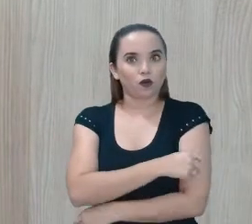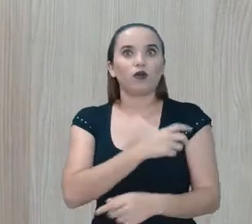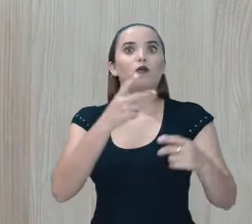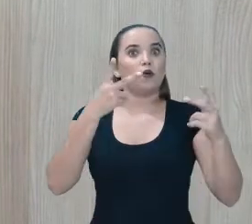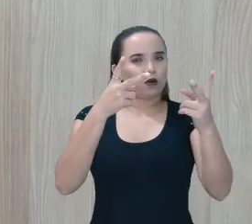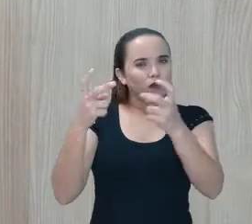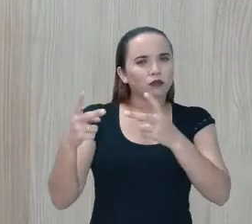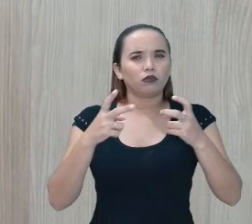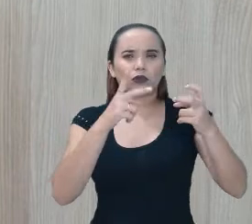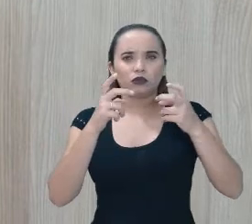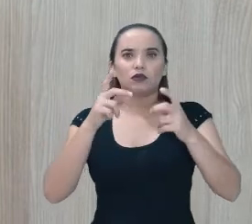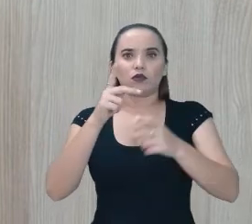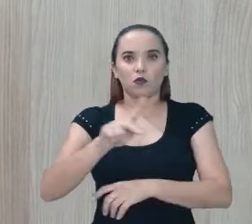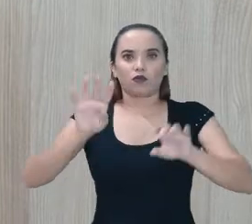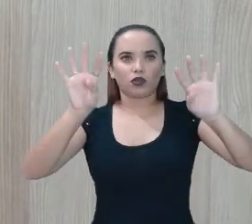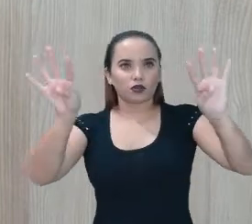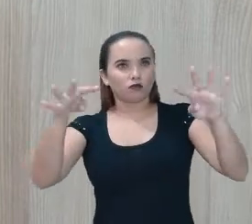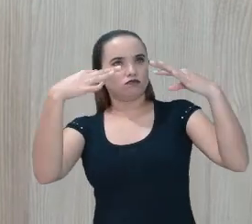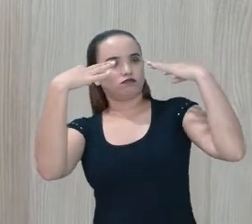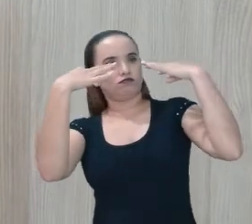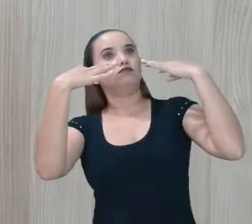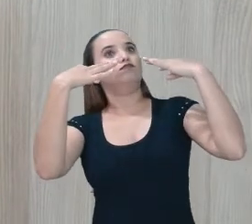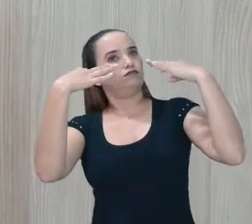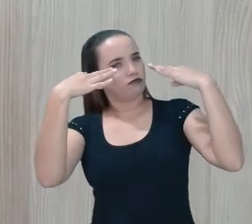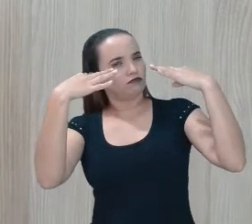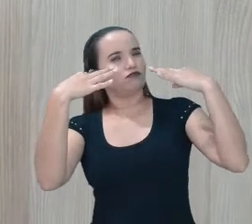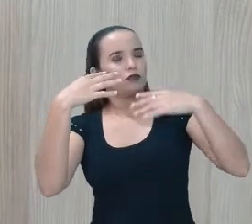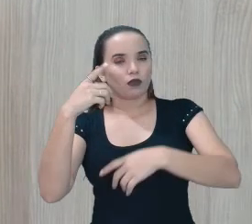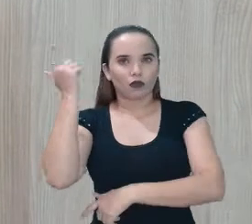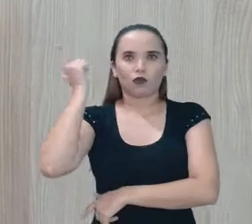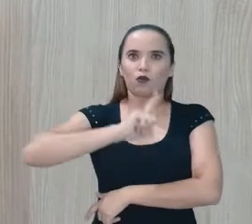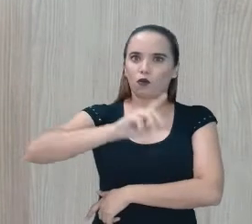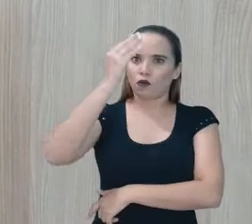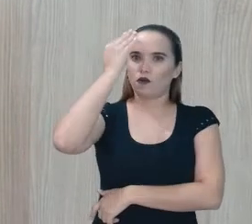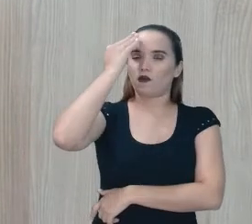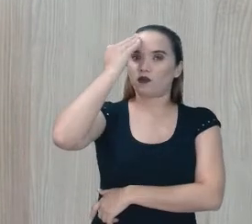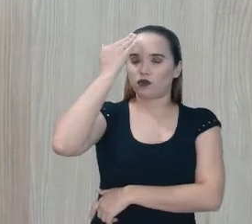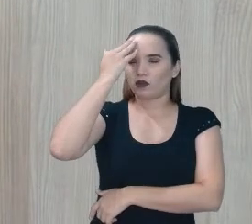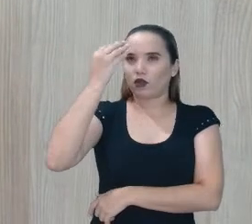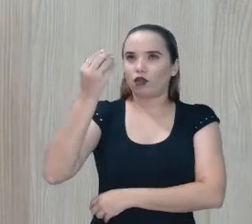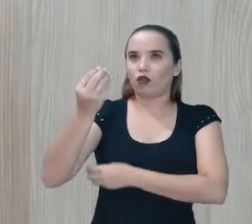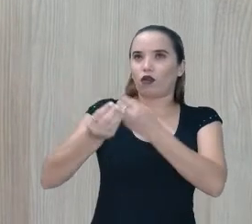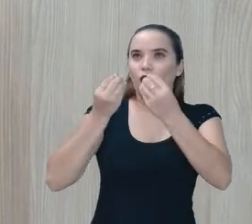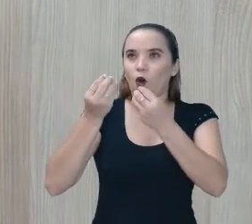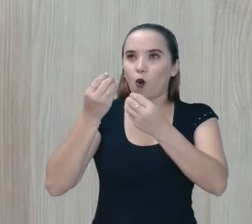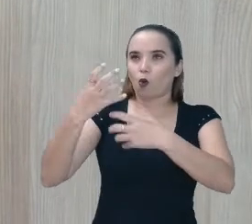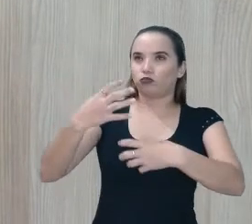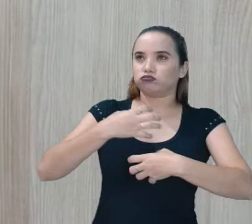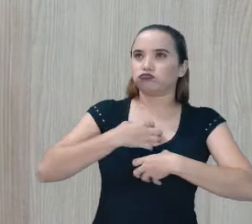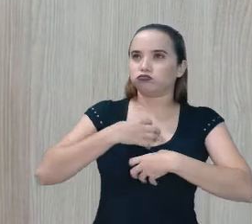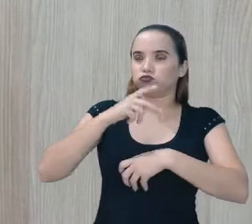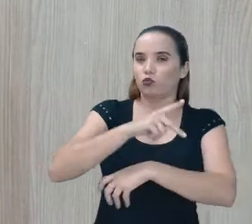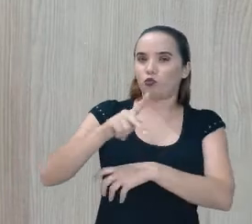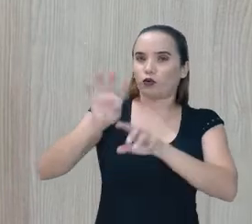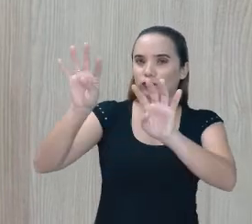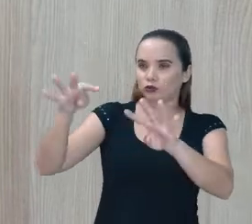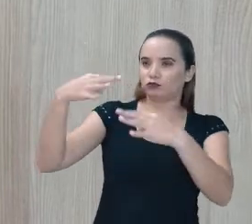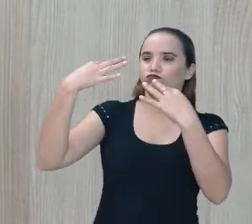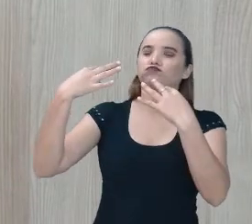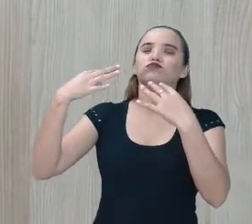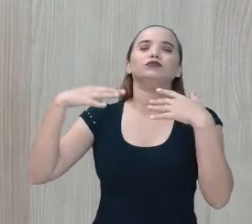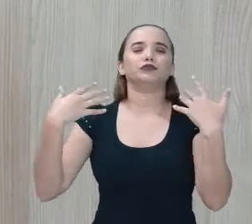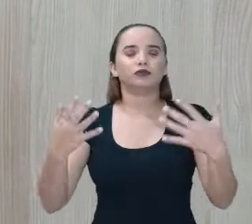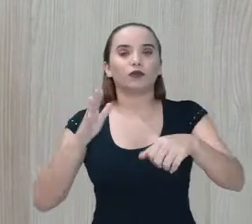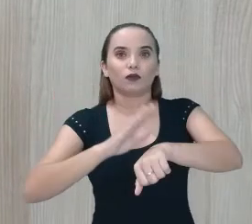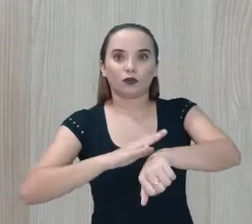professor olha para ele, não é? Ele consegue identificar que tipo de olhar é aquele. Então, quanto mais acolhedor esse